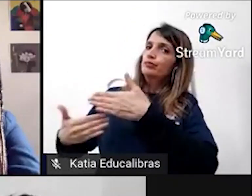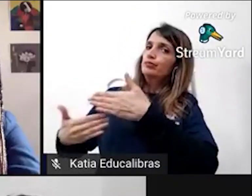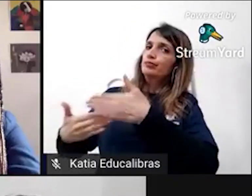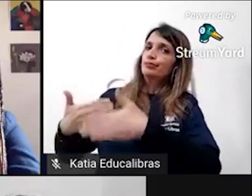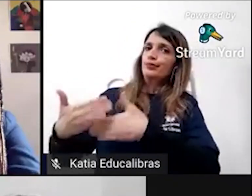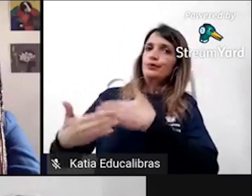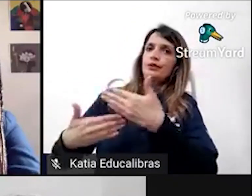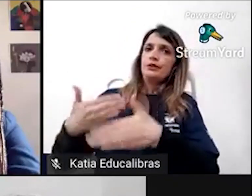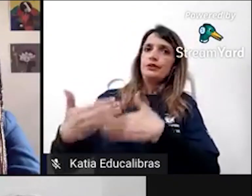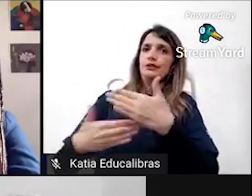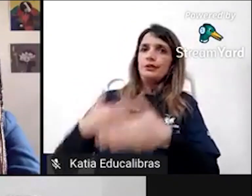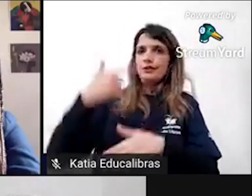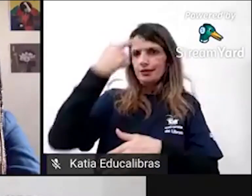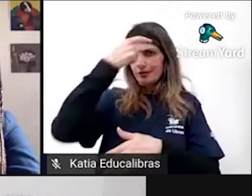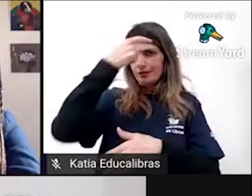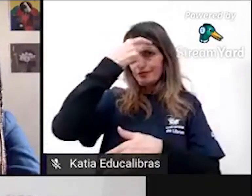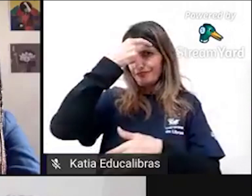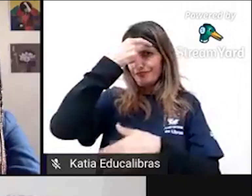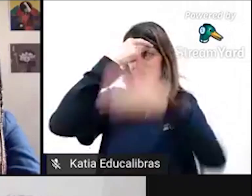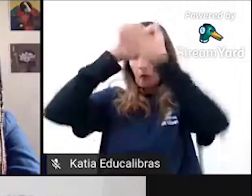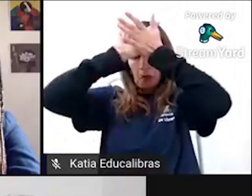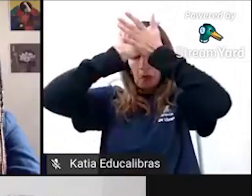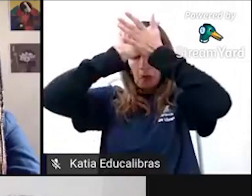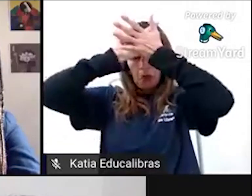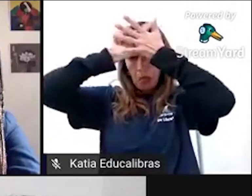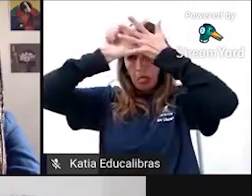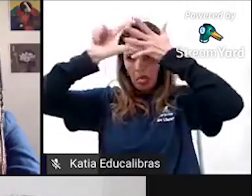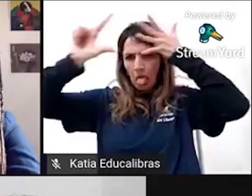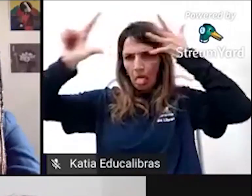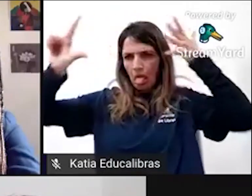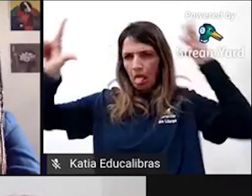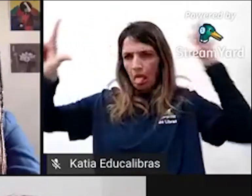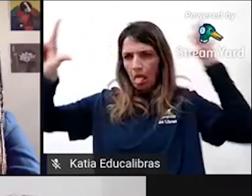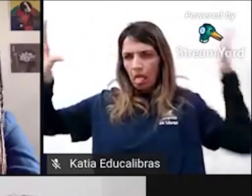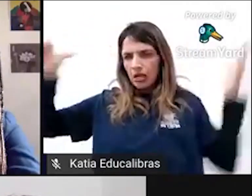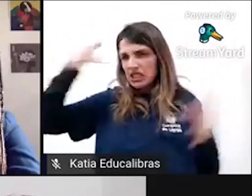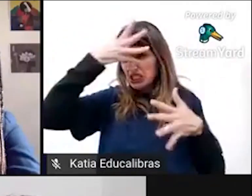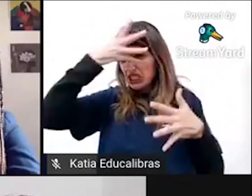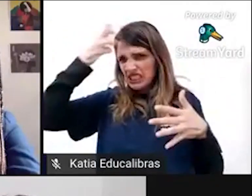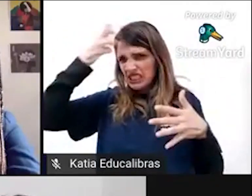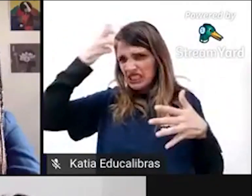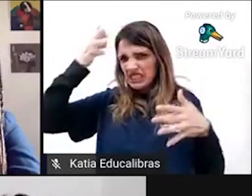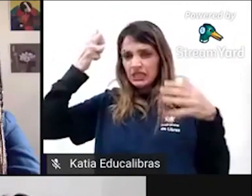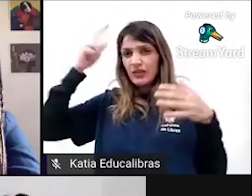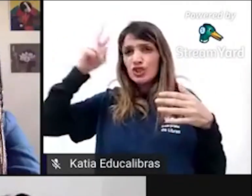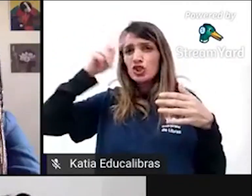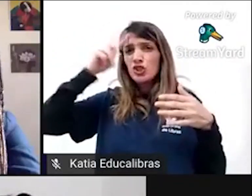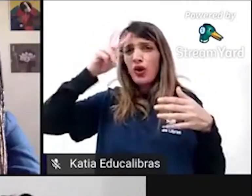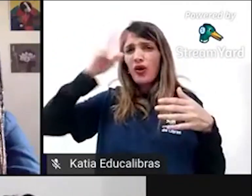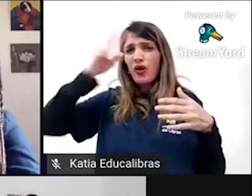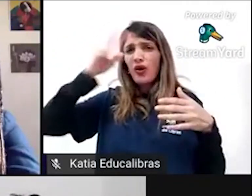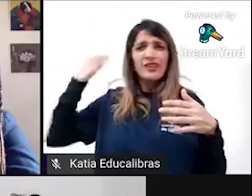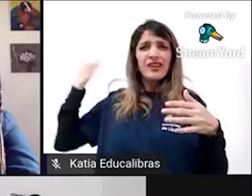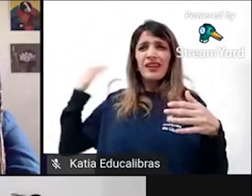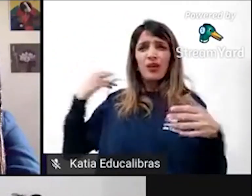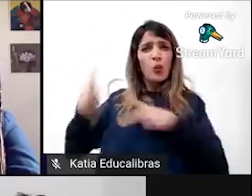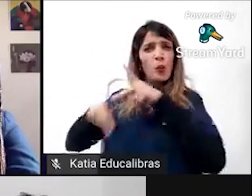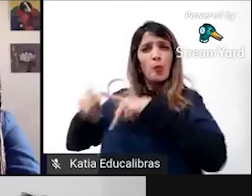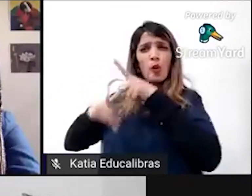que de lavagem cerebral, né? Arrancando da gente a dignidade de pertencer a um